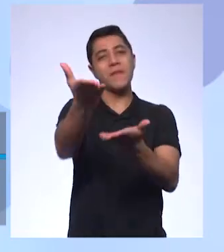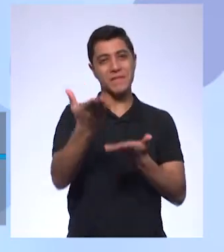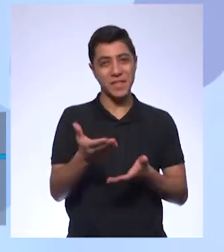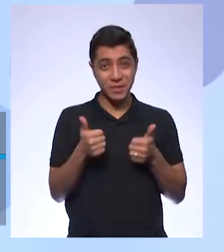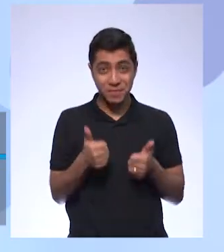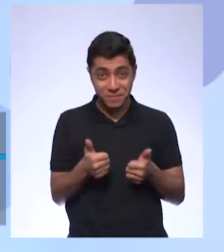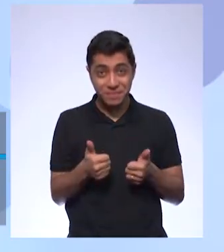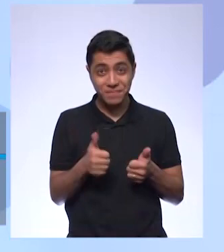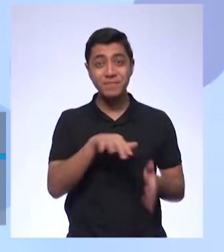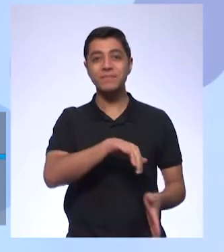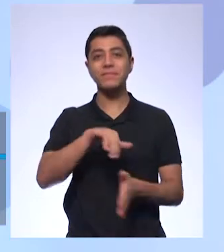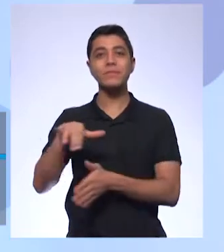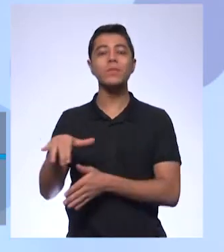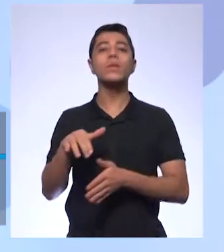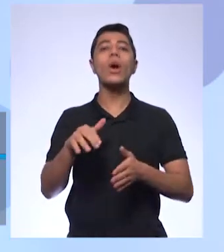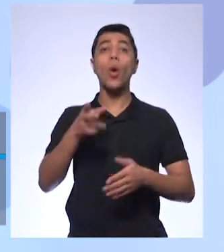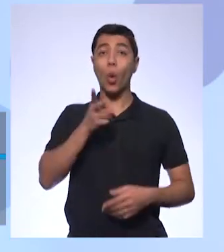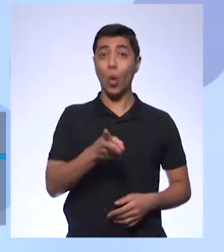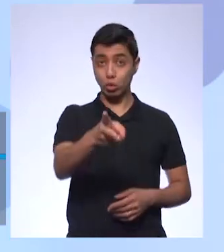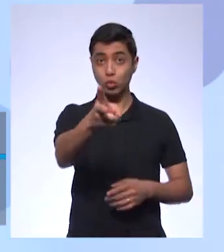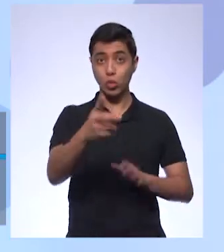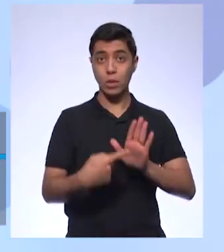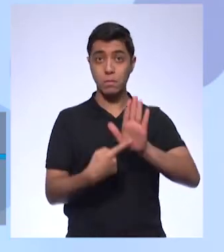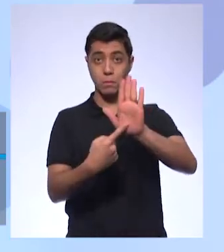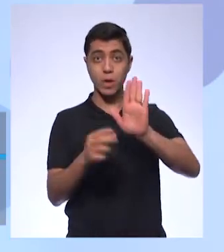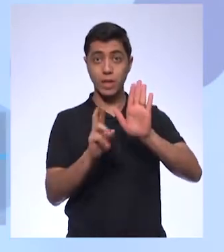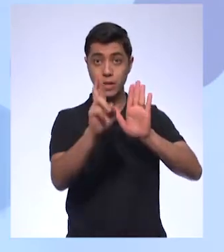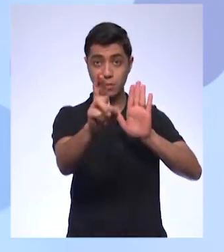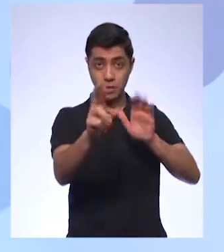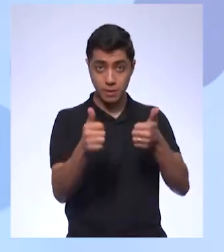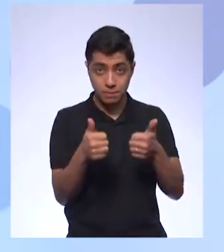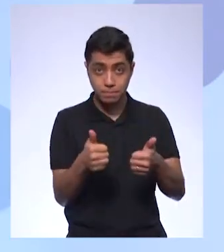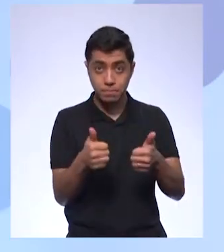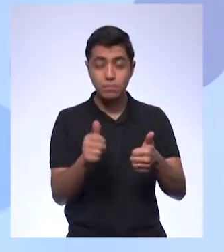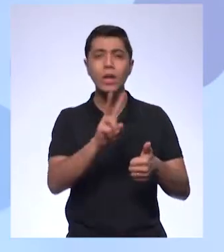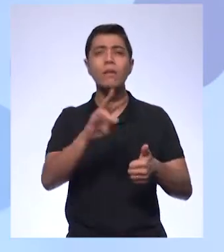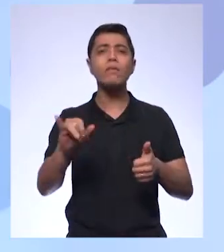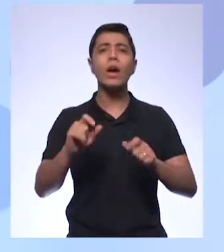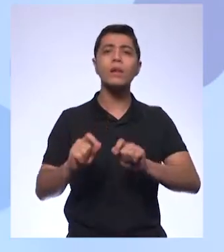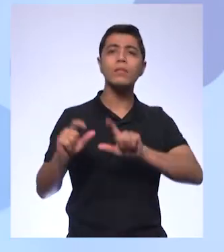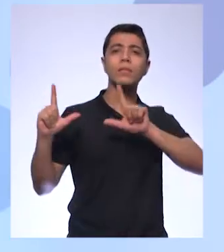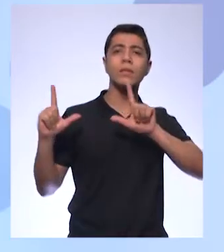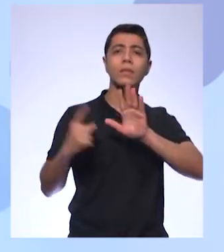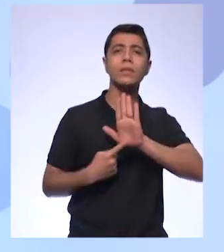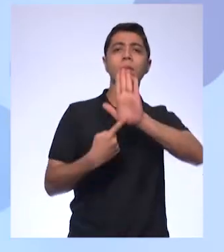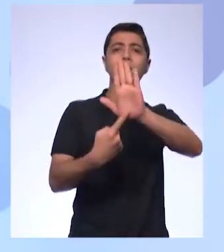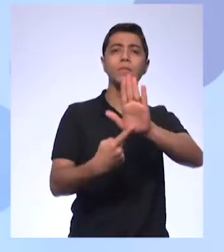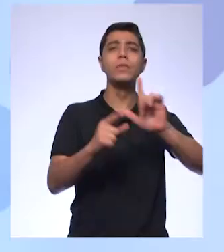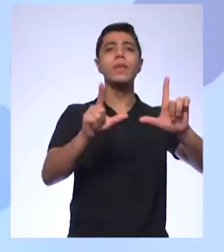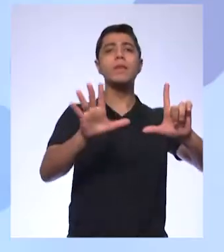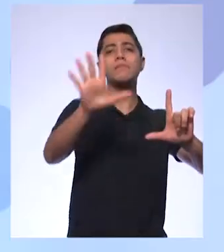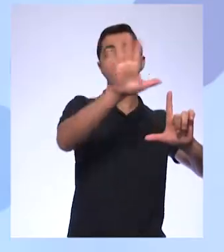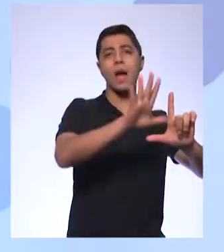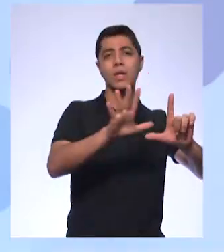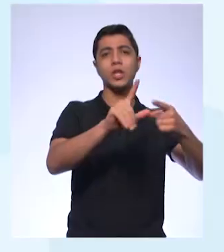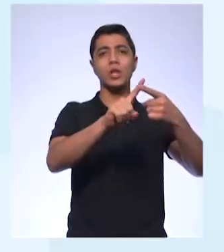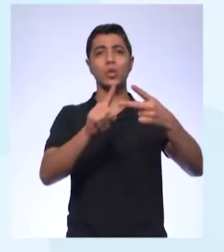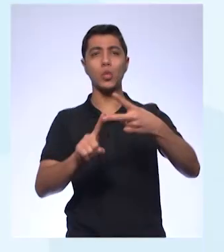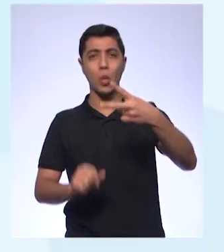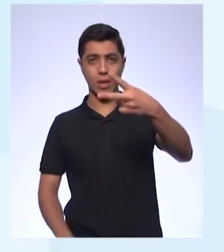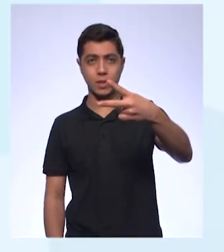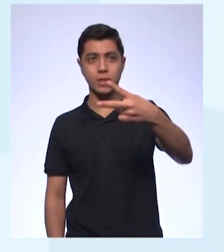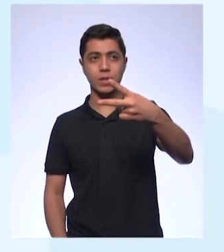a nossa devolutiva. Vão aparecer duas imagens aí que vão retratar justamente o que vocês apontaram no chat.